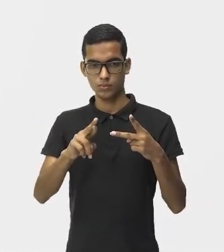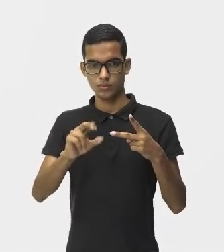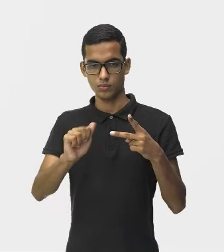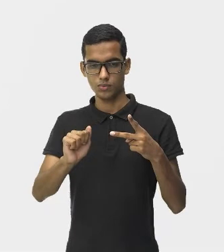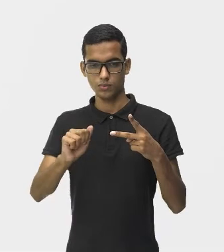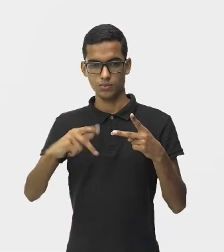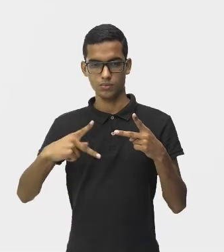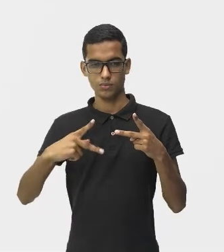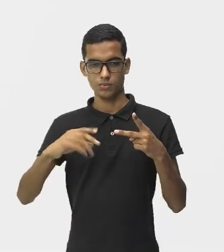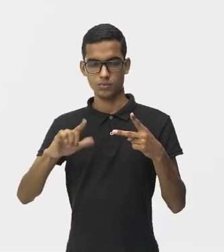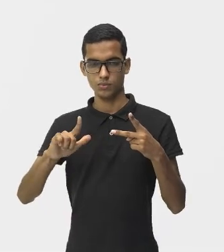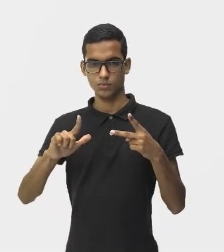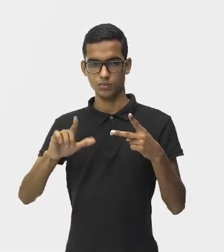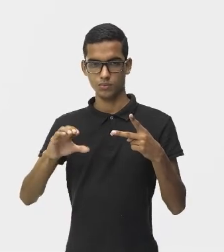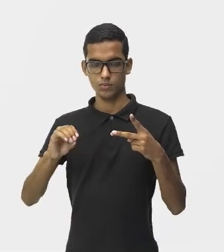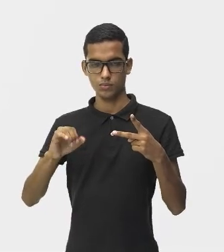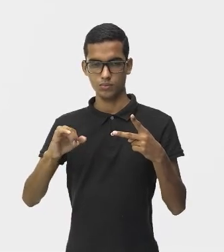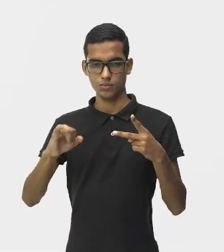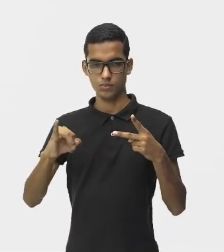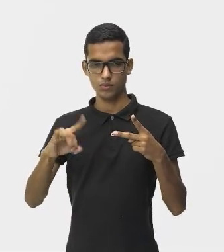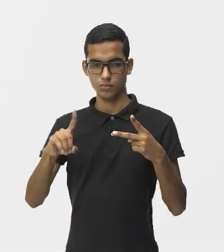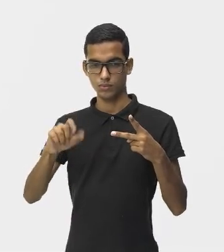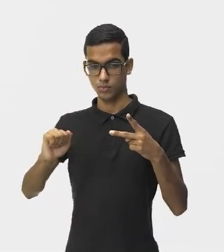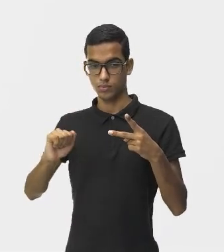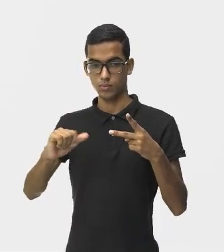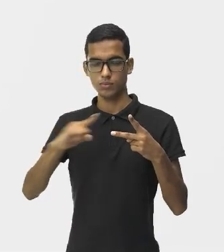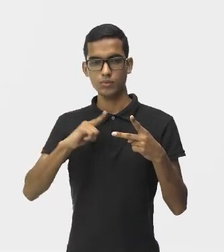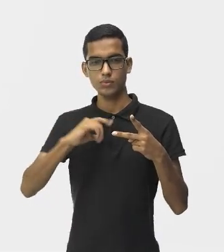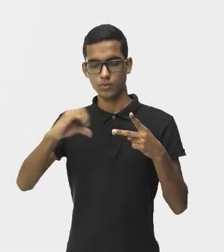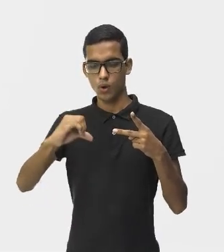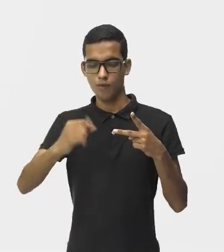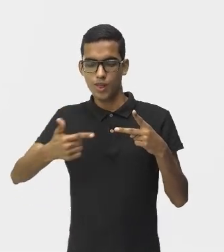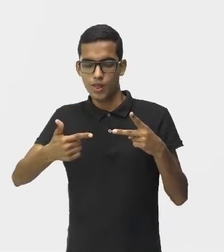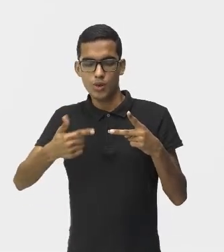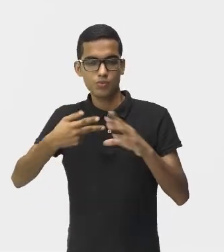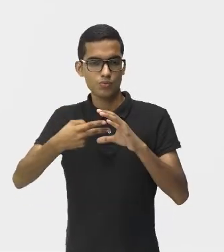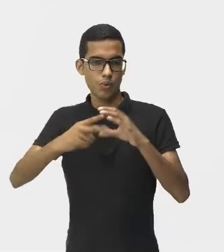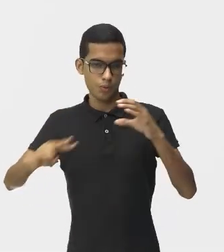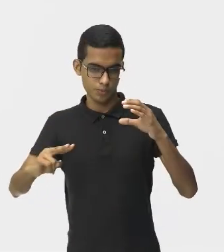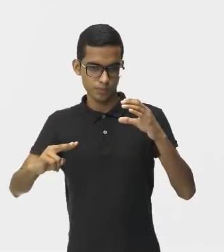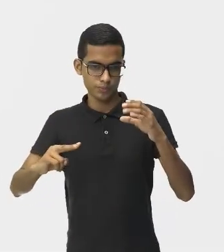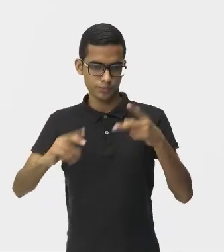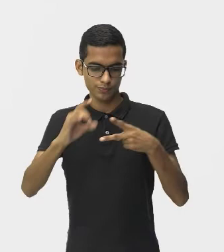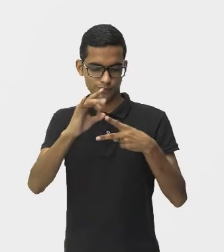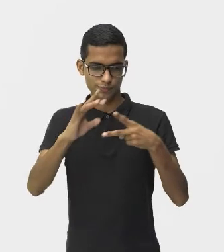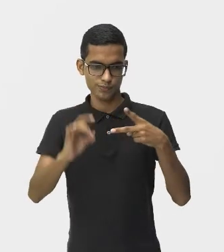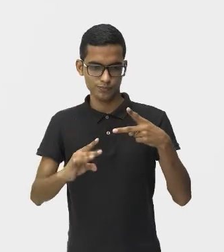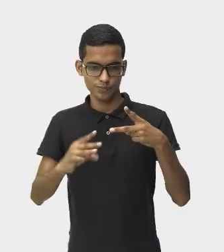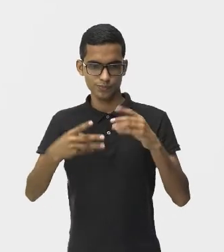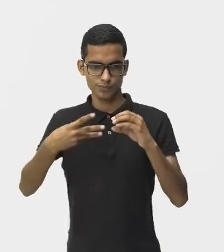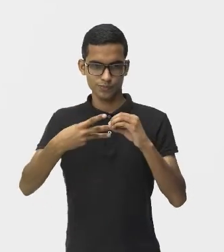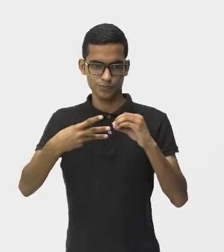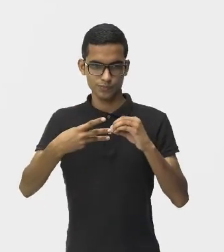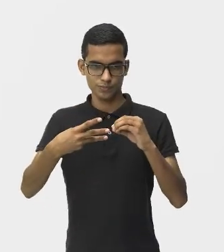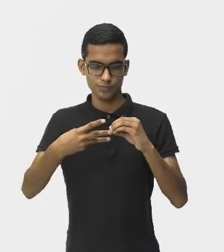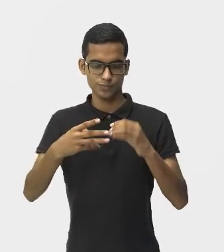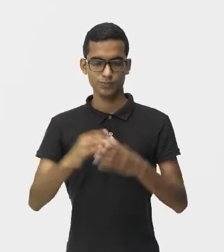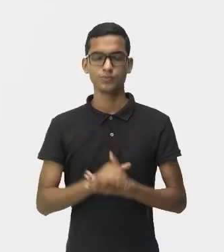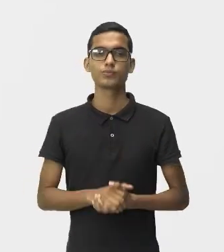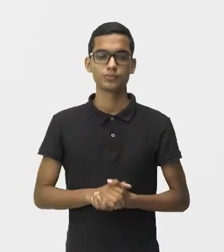uma quantidade acima do que tem, né, cada célula. E aqui a gente tem